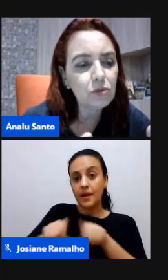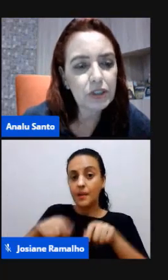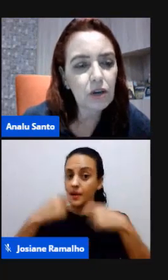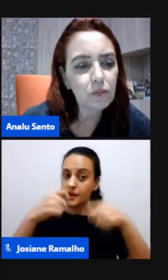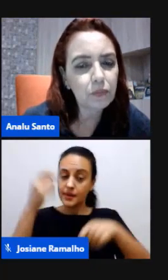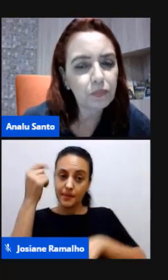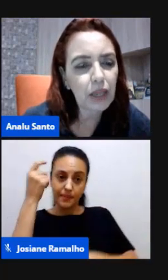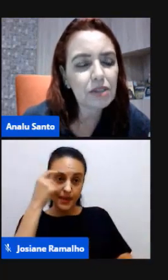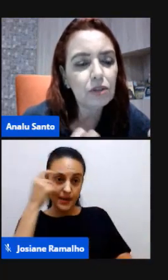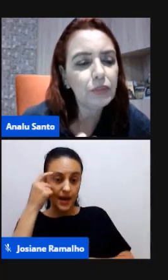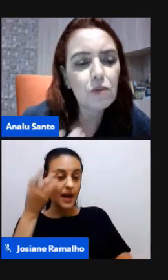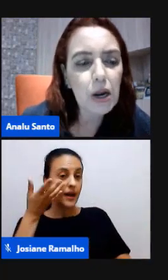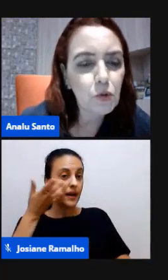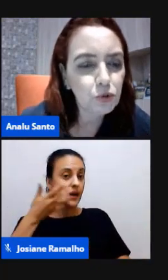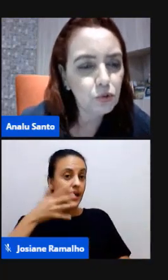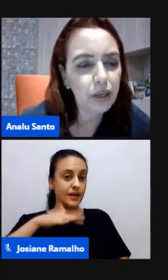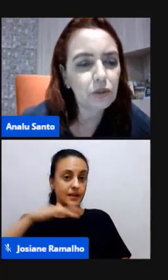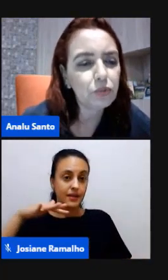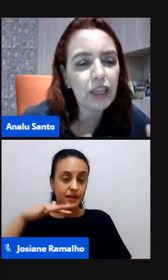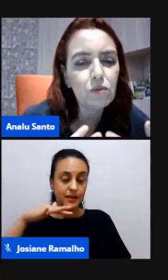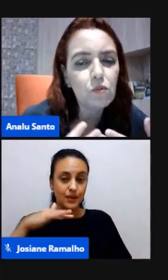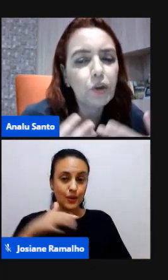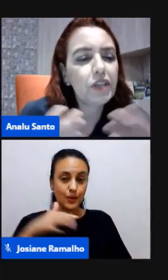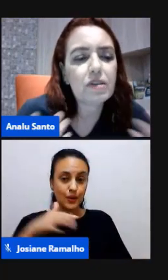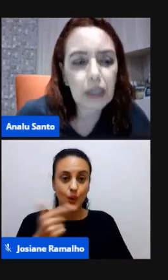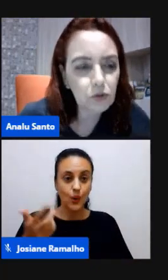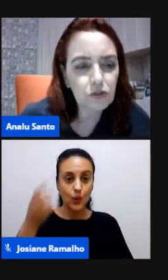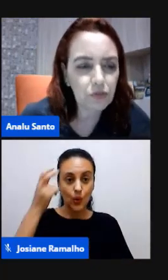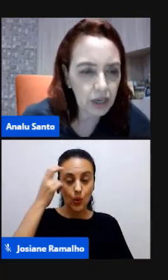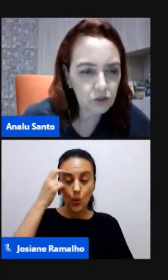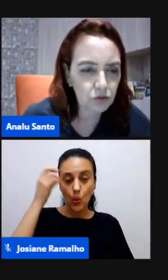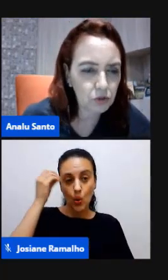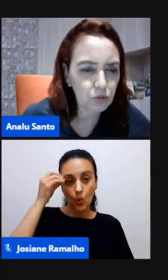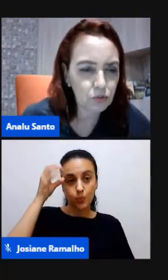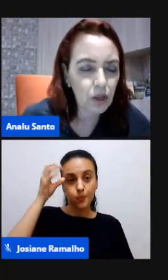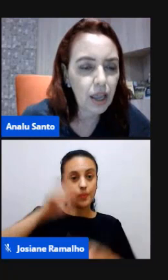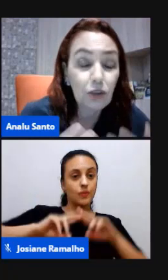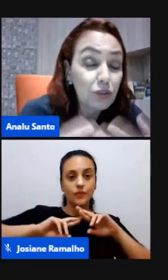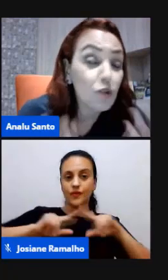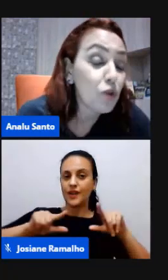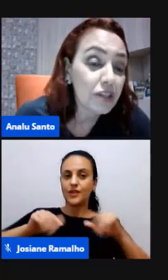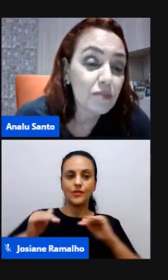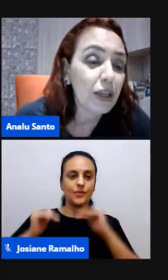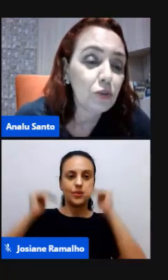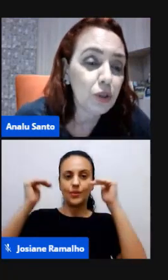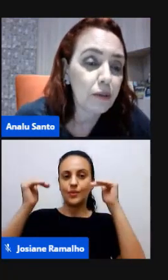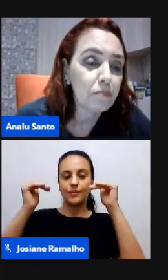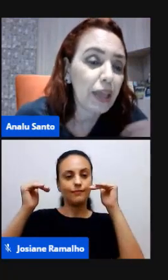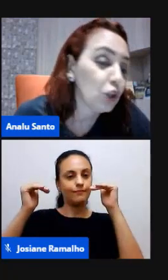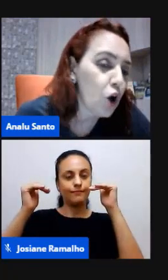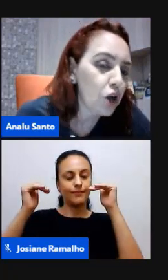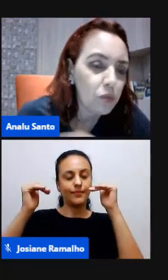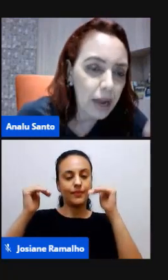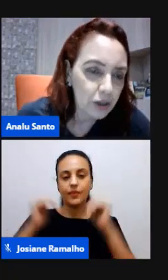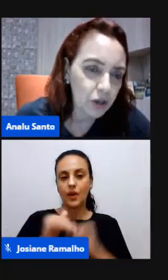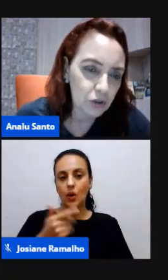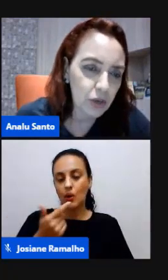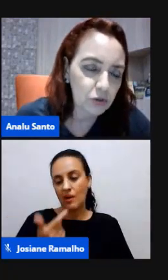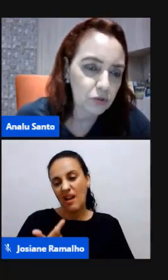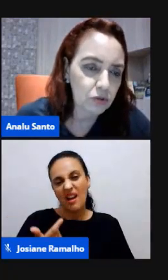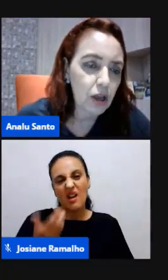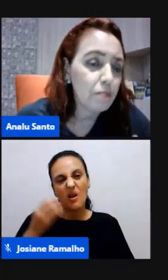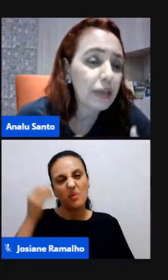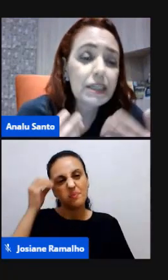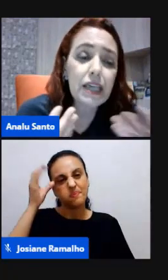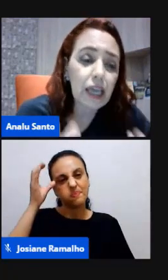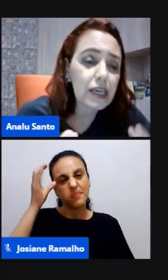elas não têm uma cultura, não têm um conhecimento diferente do adulto. Ela não tem um conhecimento menor ou maior que o